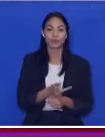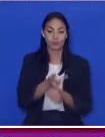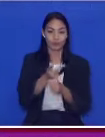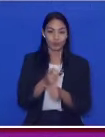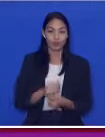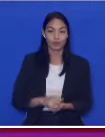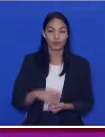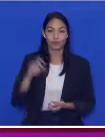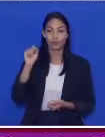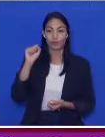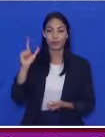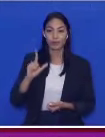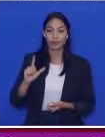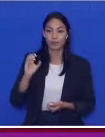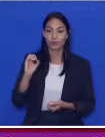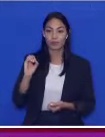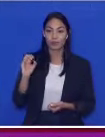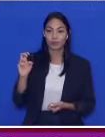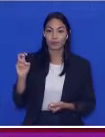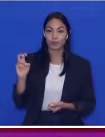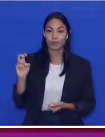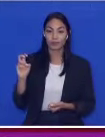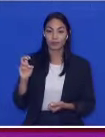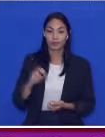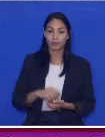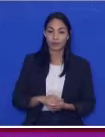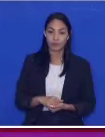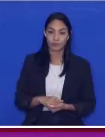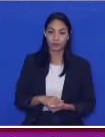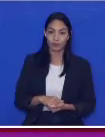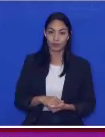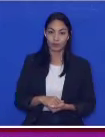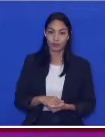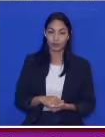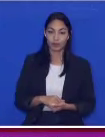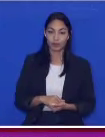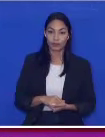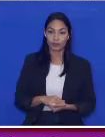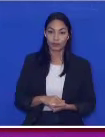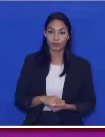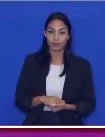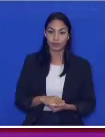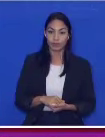Fácil. Bola azul 05. Azul 05.